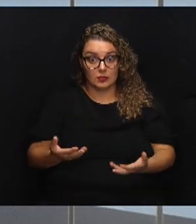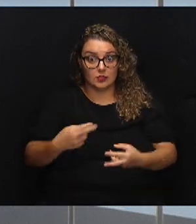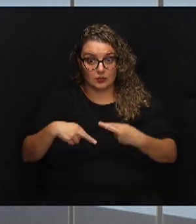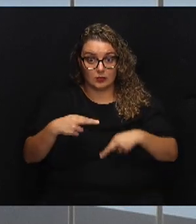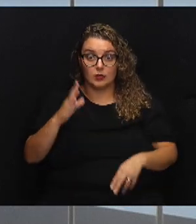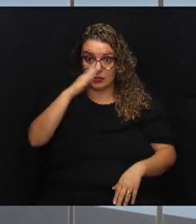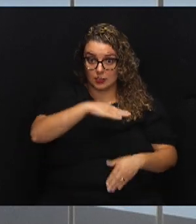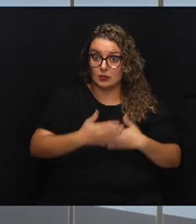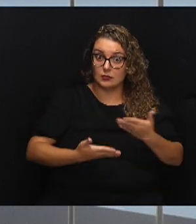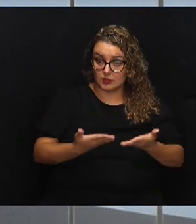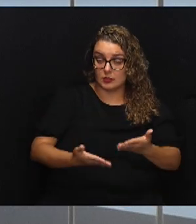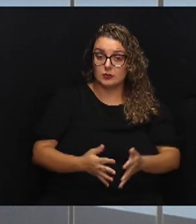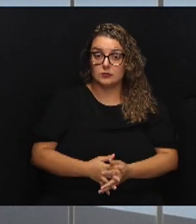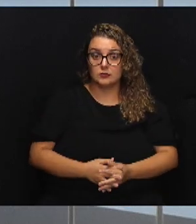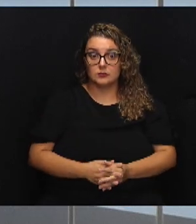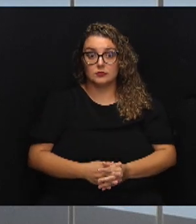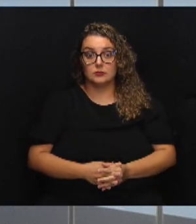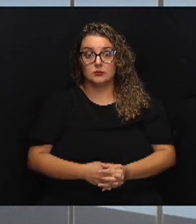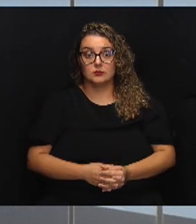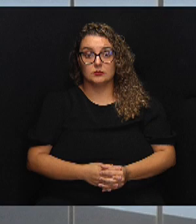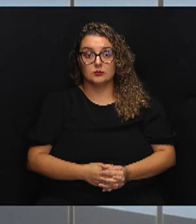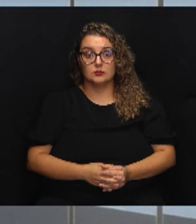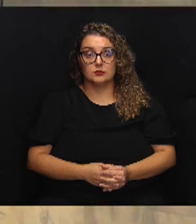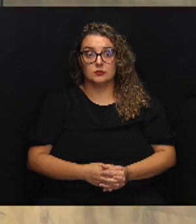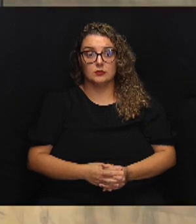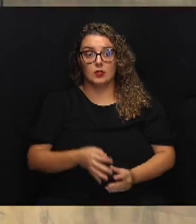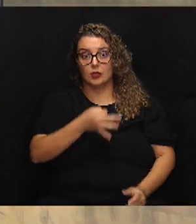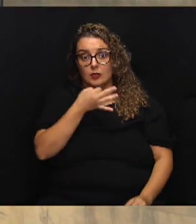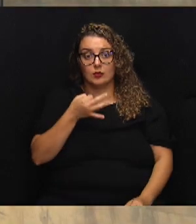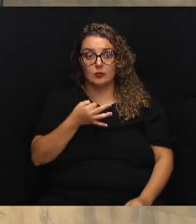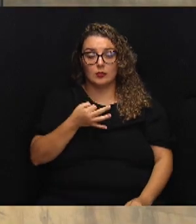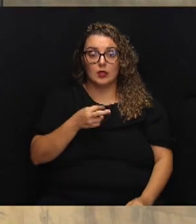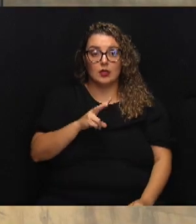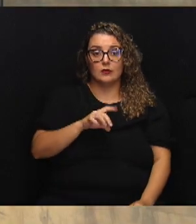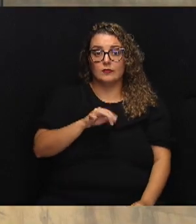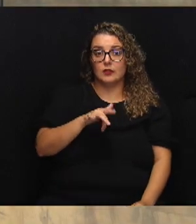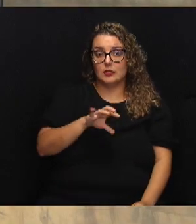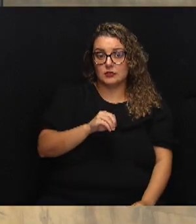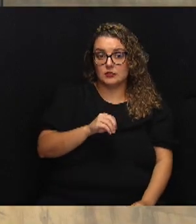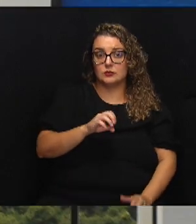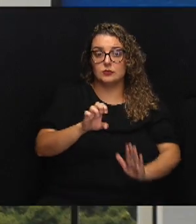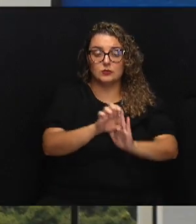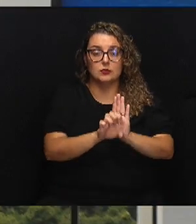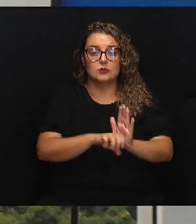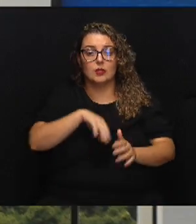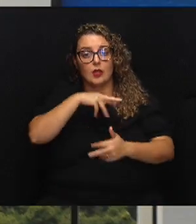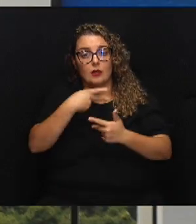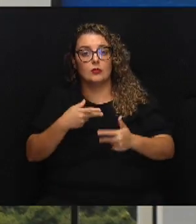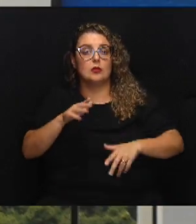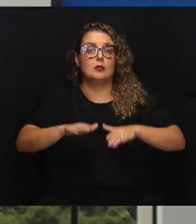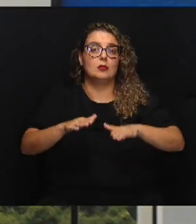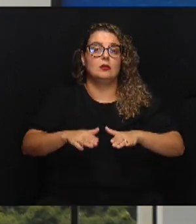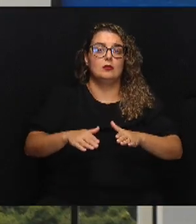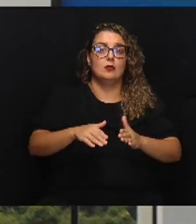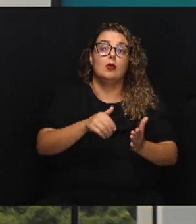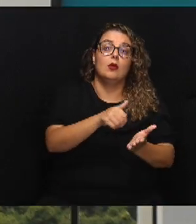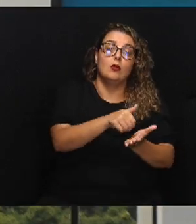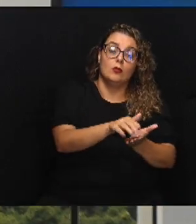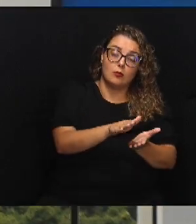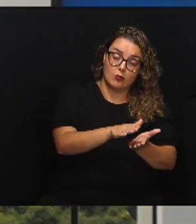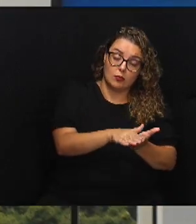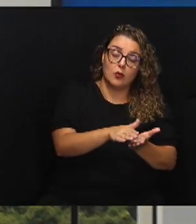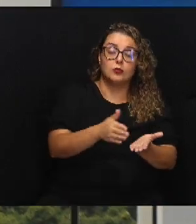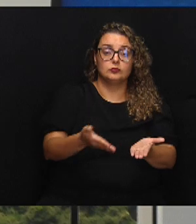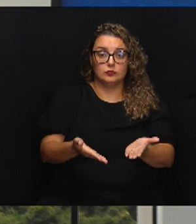maus tratos. Ótimo. A violação ao Estatuto dos Animais, dependendo do caso, multas podem ser aplicadas